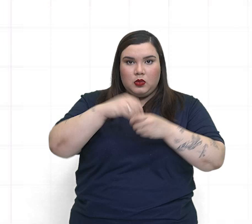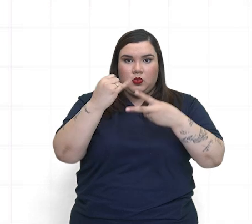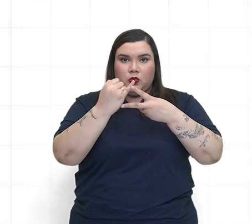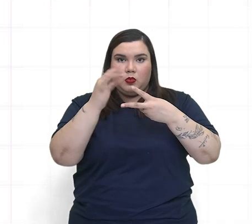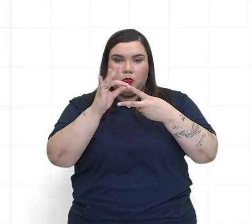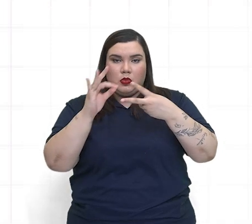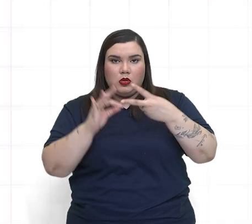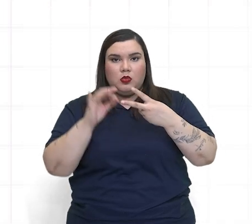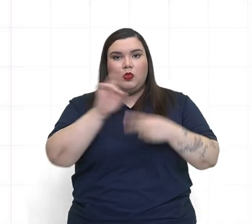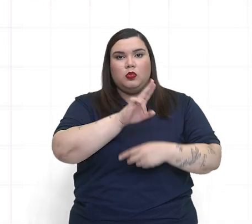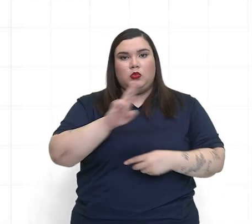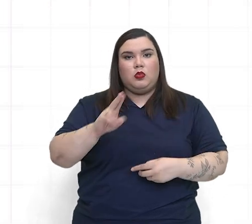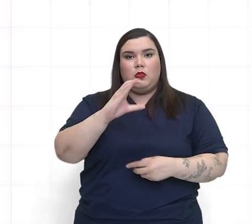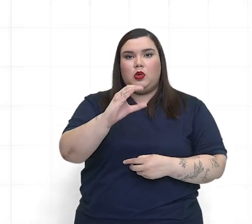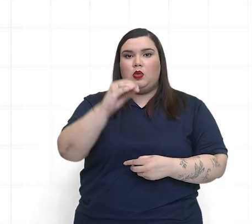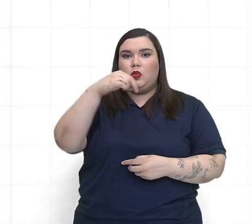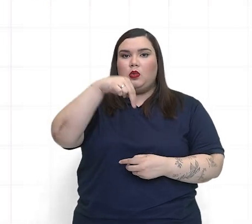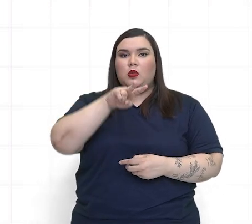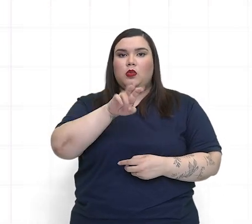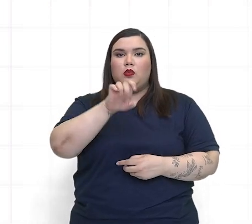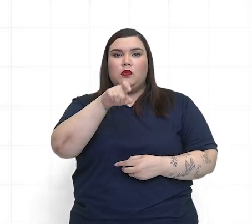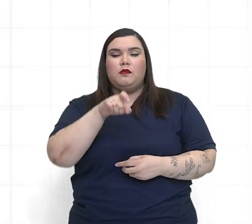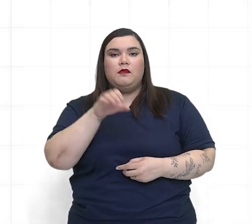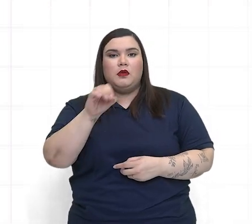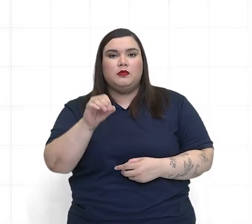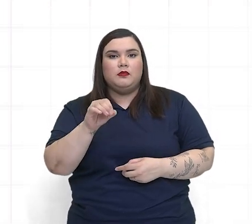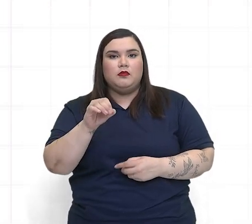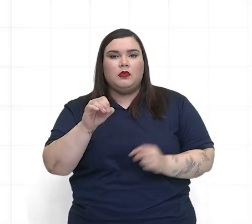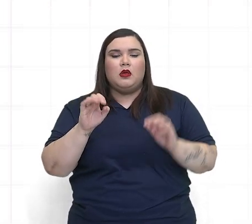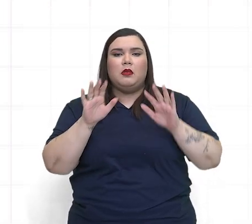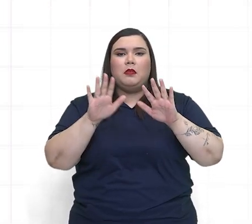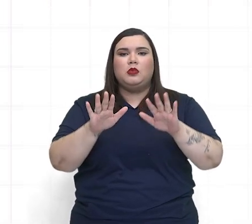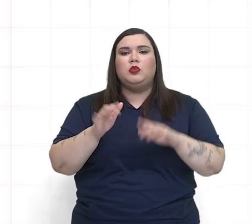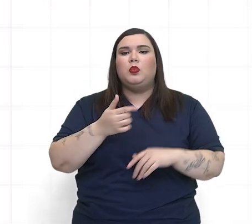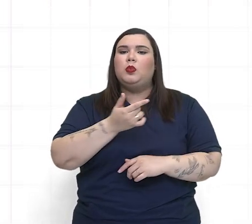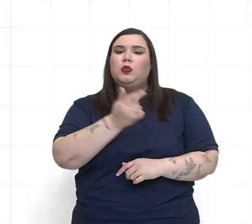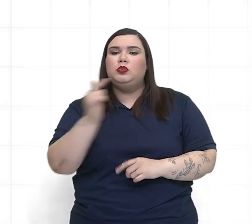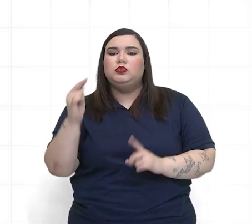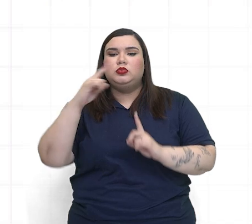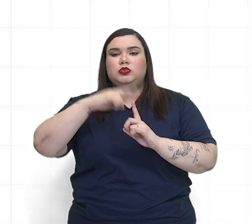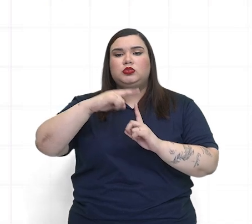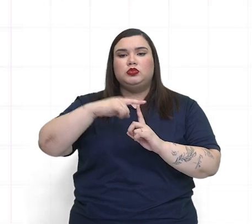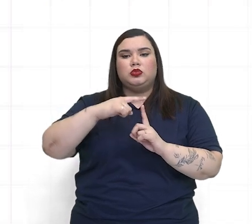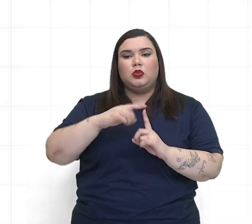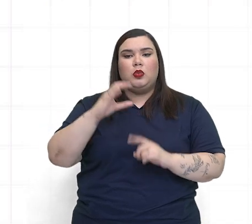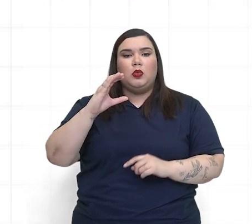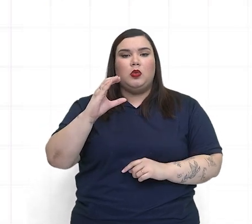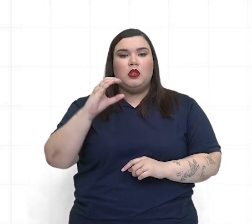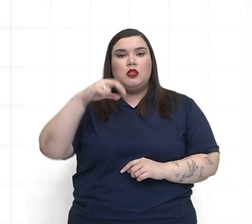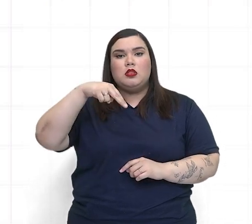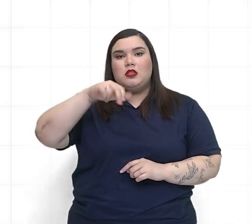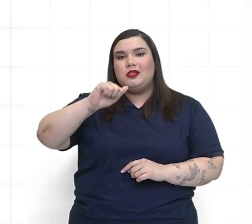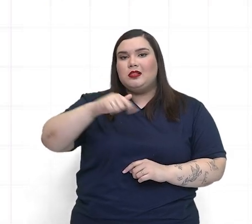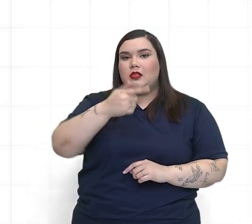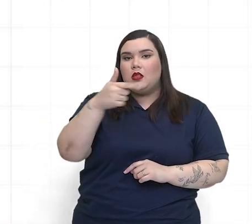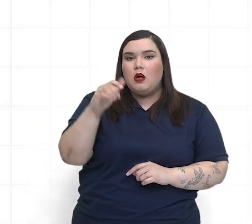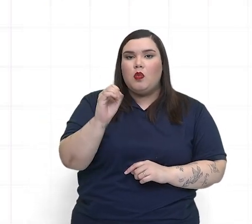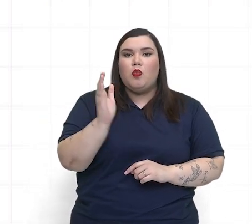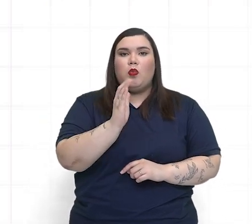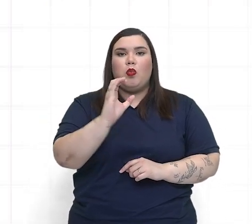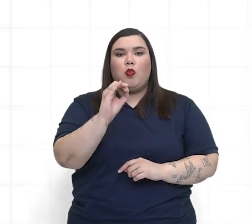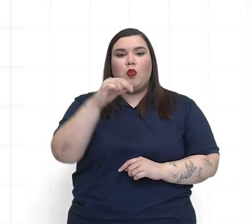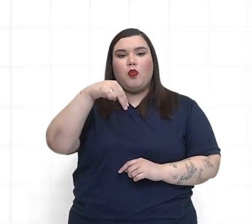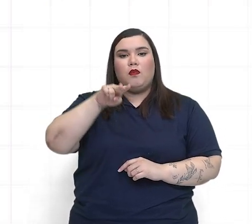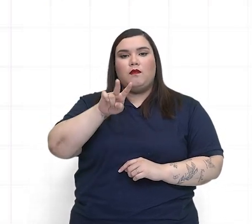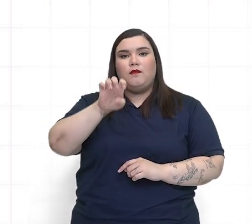convexo. Professor, e quando o polígono ele é côncavo, ou seja, ele é um polígono não